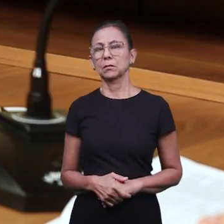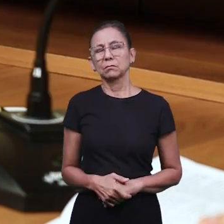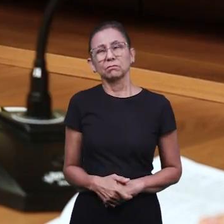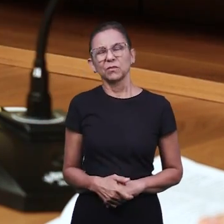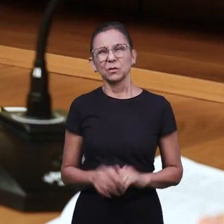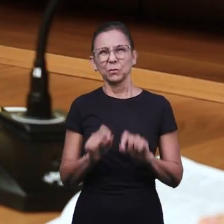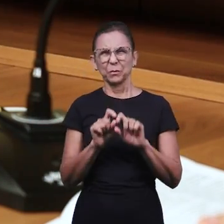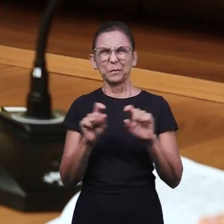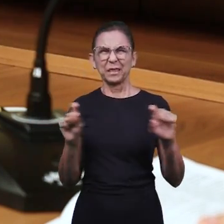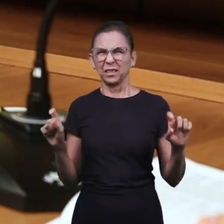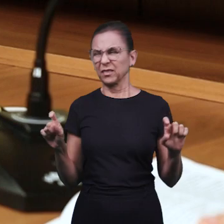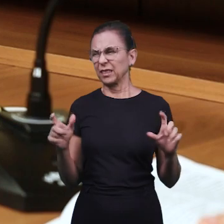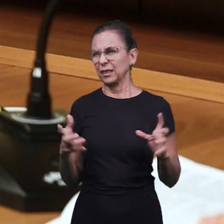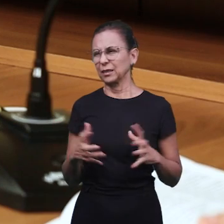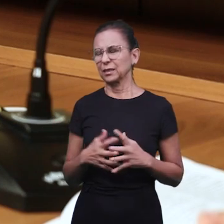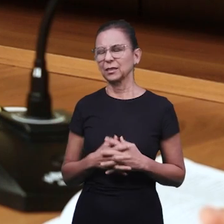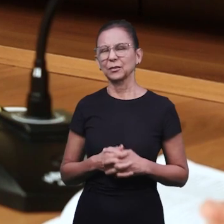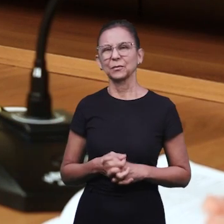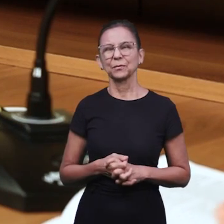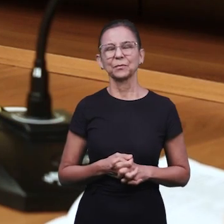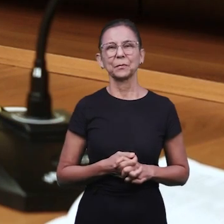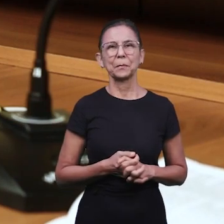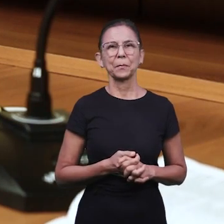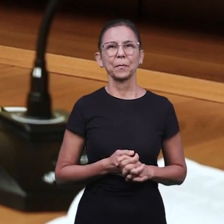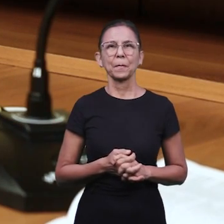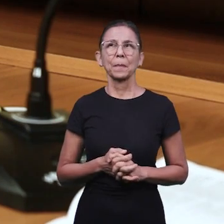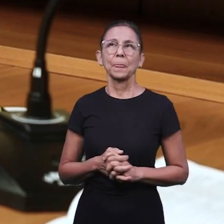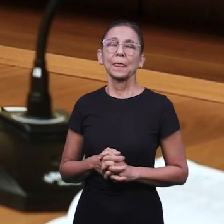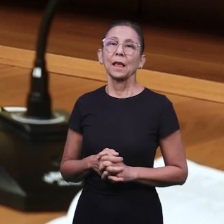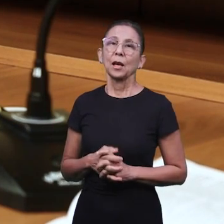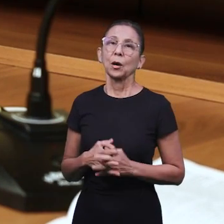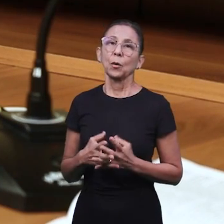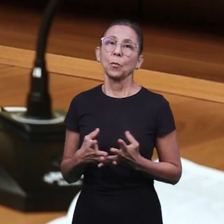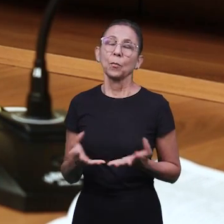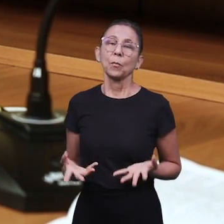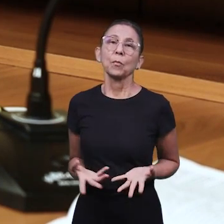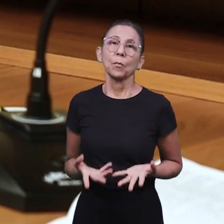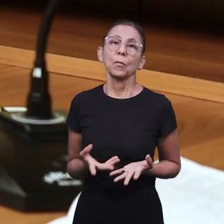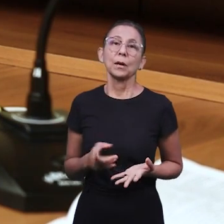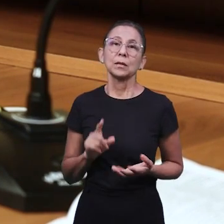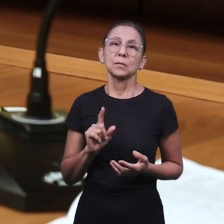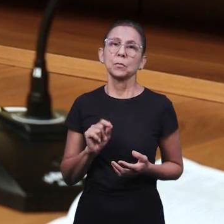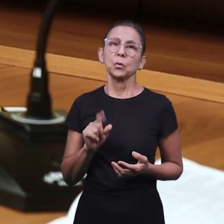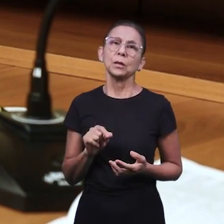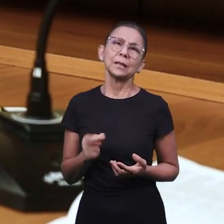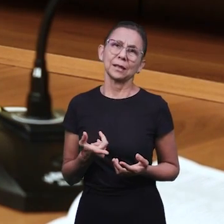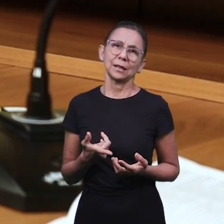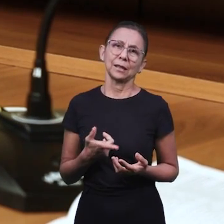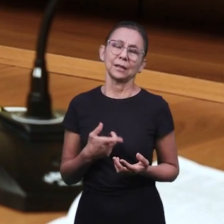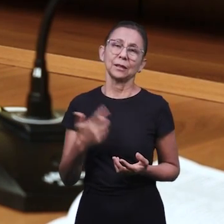expressão que você ouve muito. Eu não creio em Deus. Não é bem isso. Faltou uma experiência.